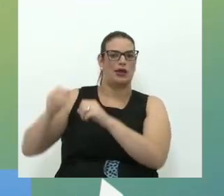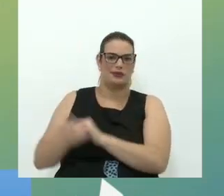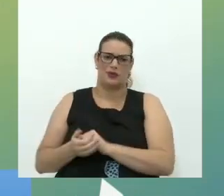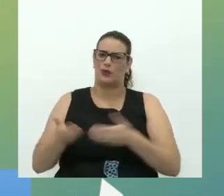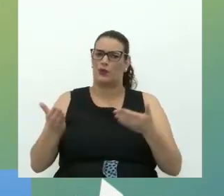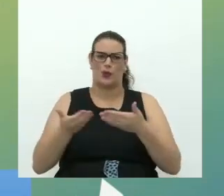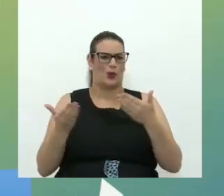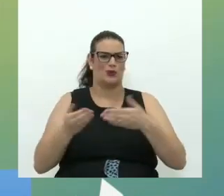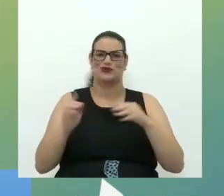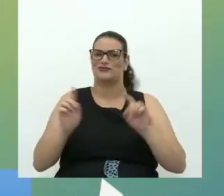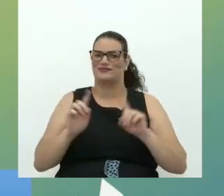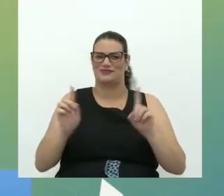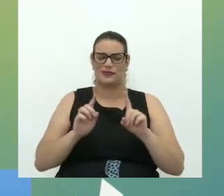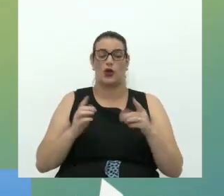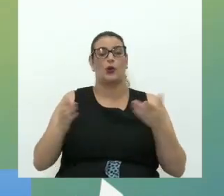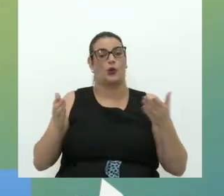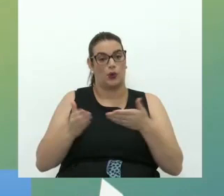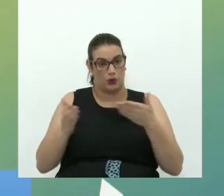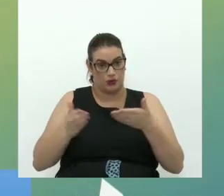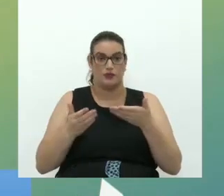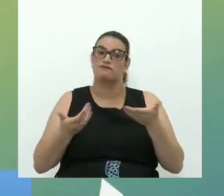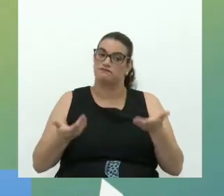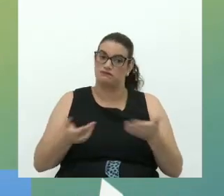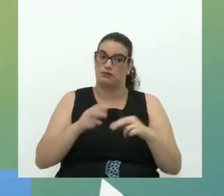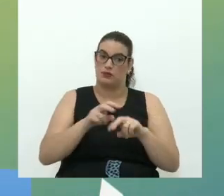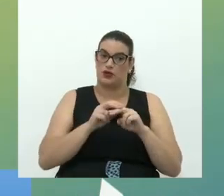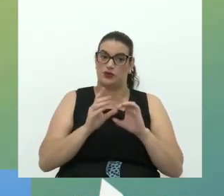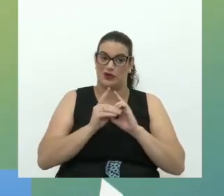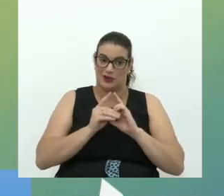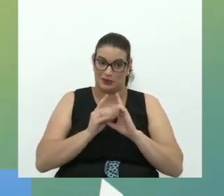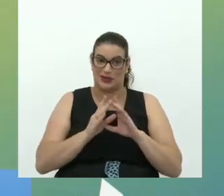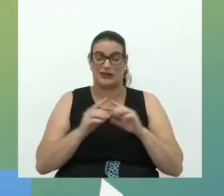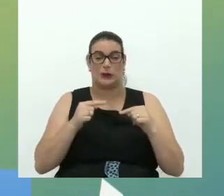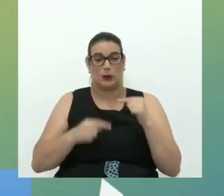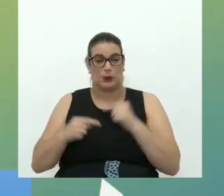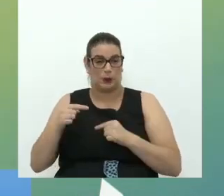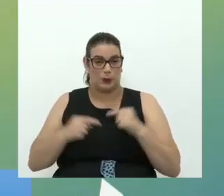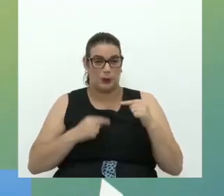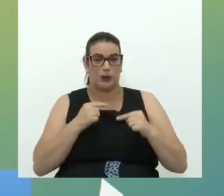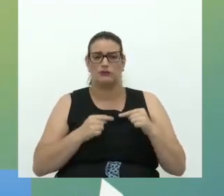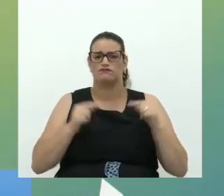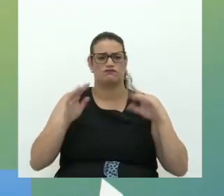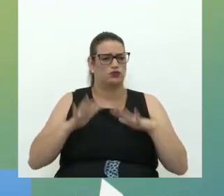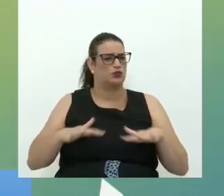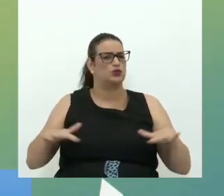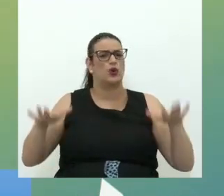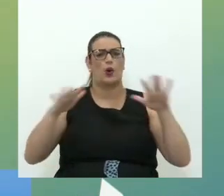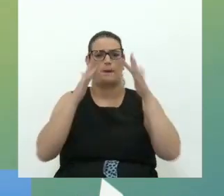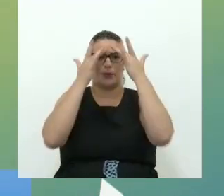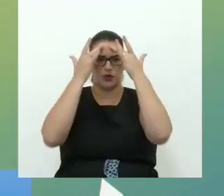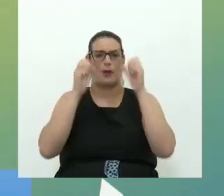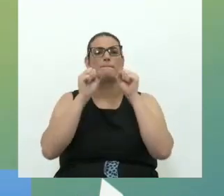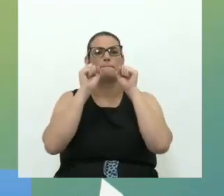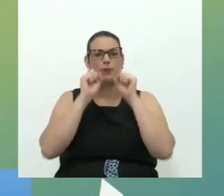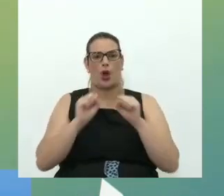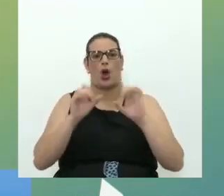hoje em dia talvez é por isso que a nossa democracia seja conflitiva todo mundo tem um espacinho